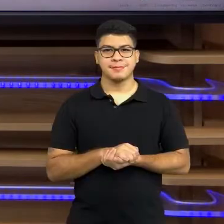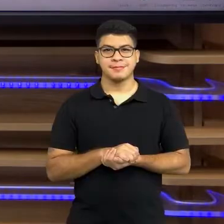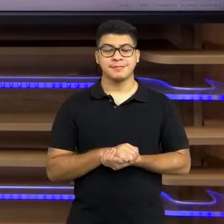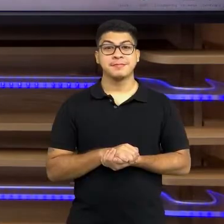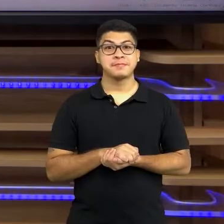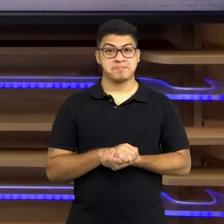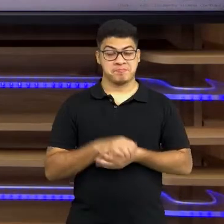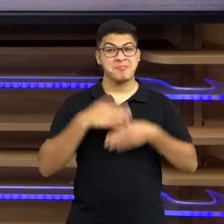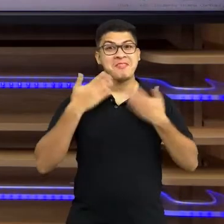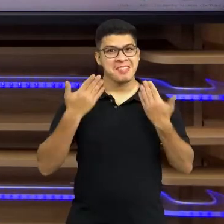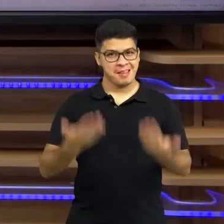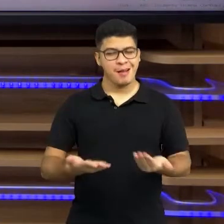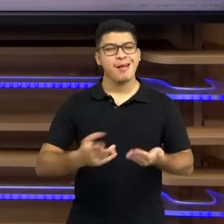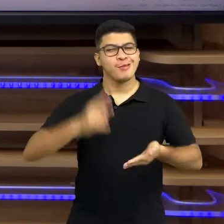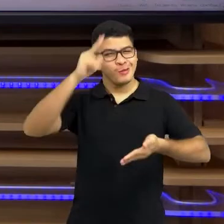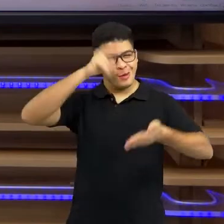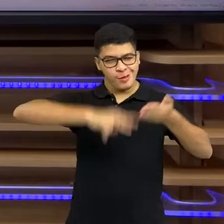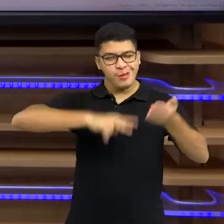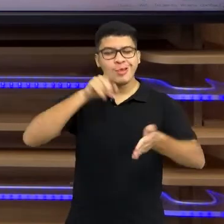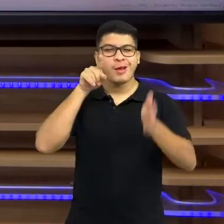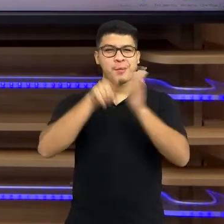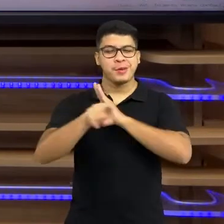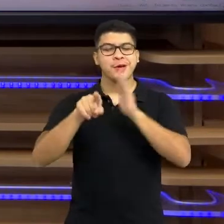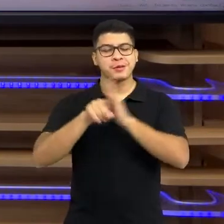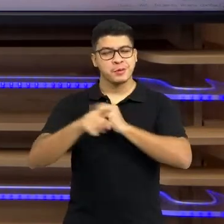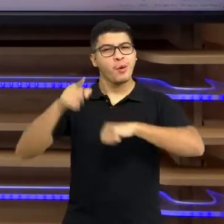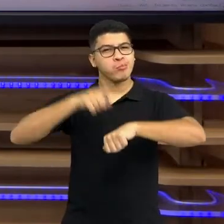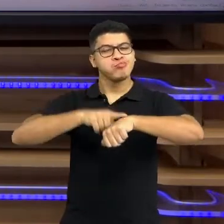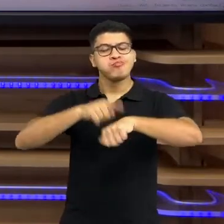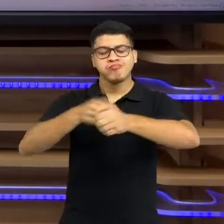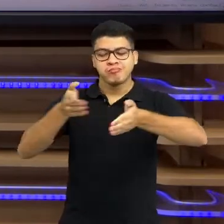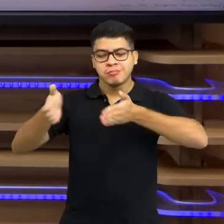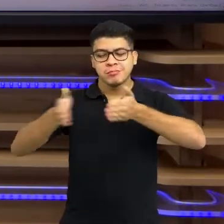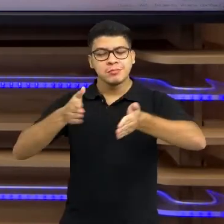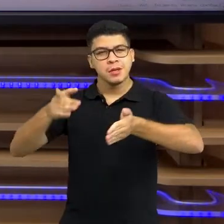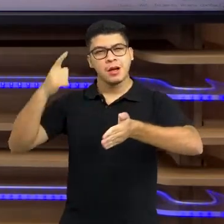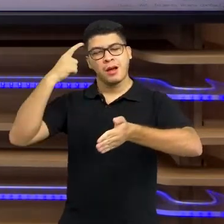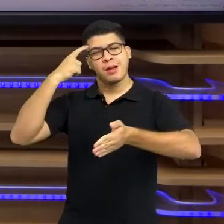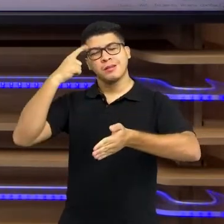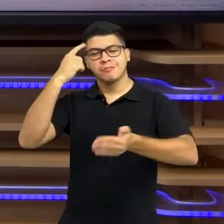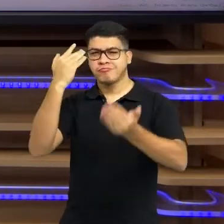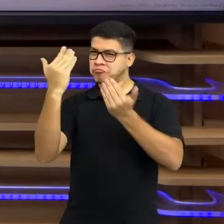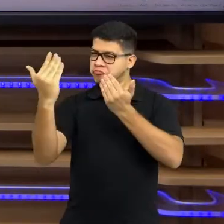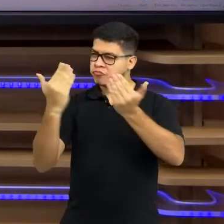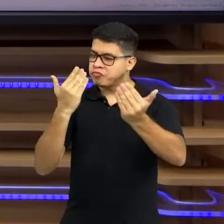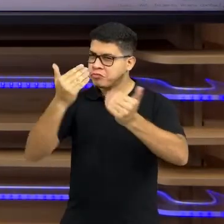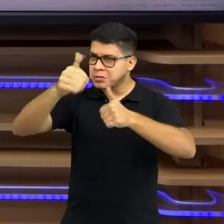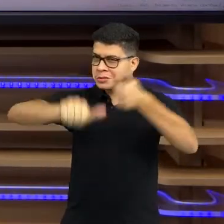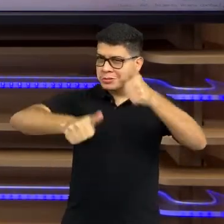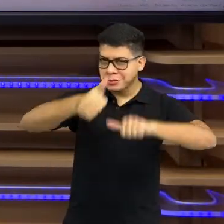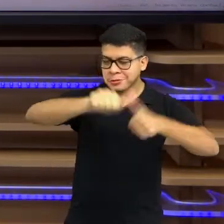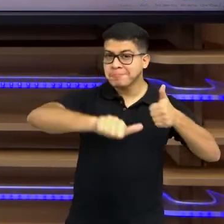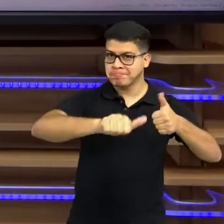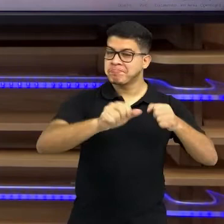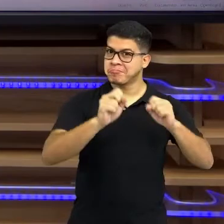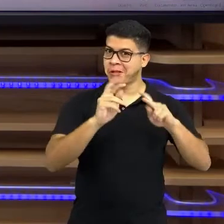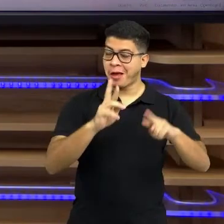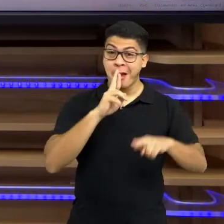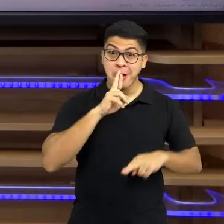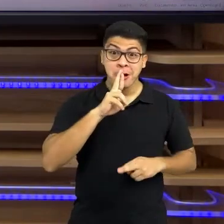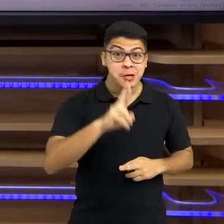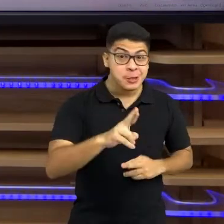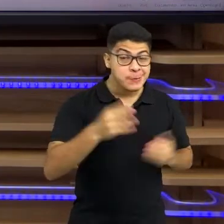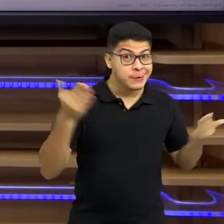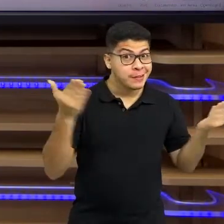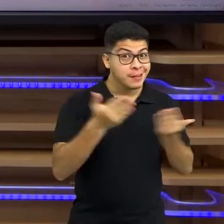Muito bem, já lemos aí a pergunta, já demos um tempinho para vocês, né, analisarem novamente a resposta, né? Vamos